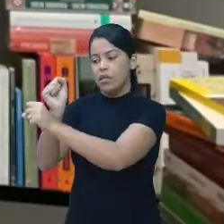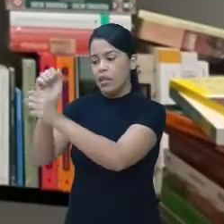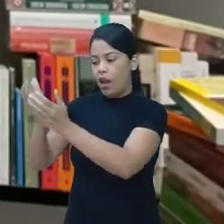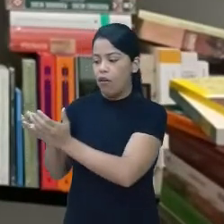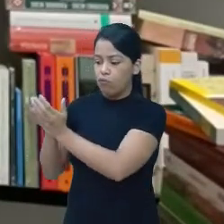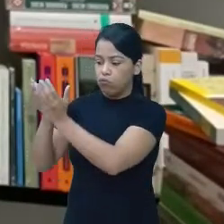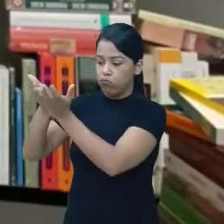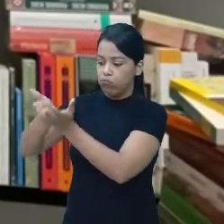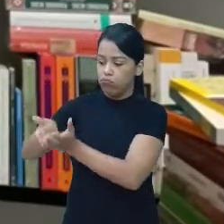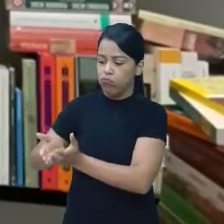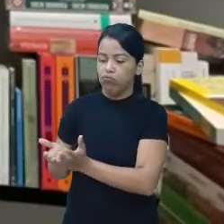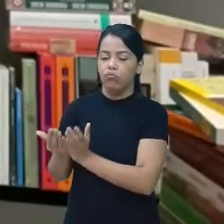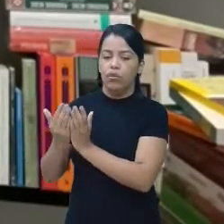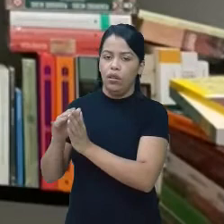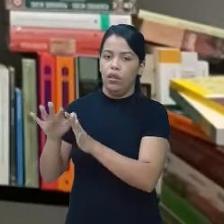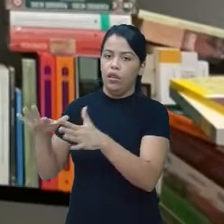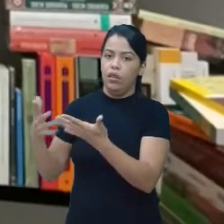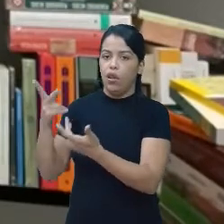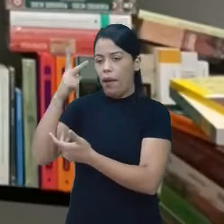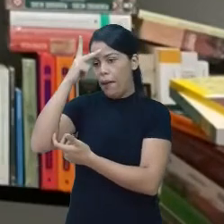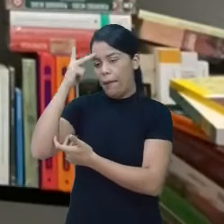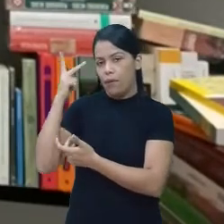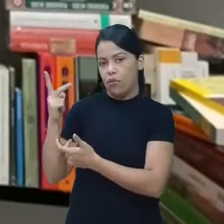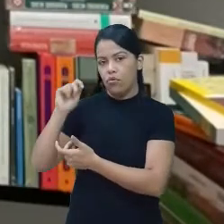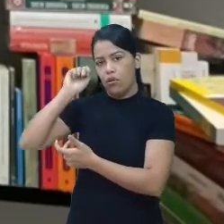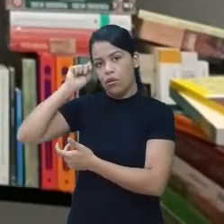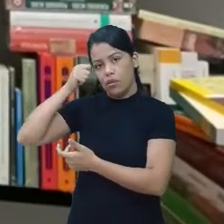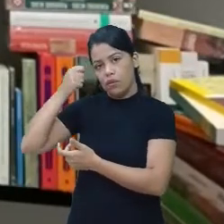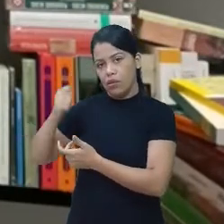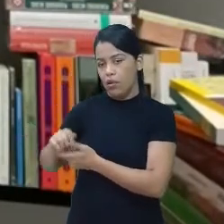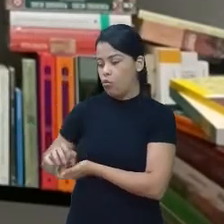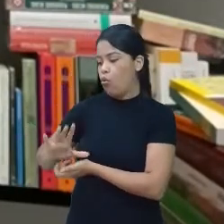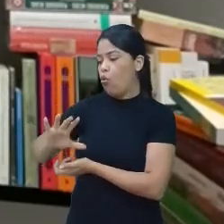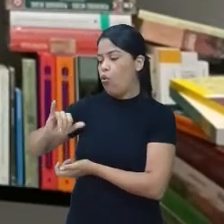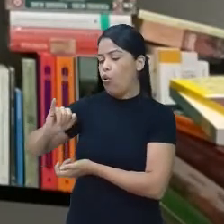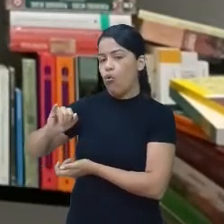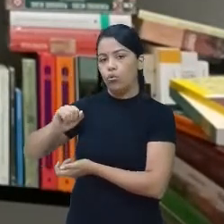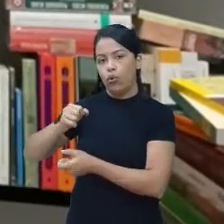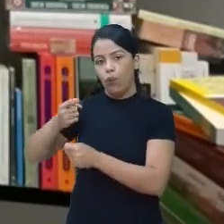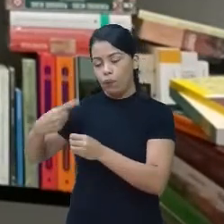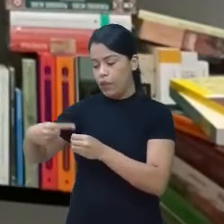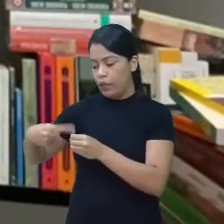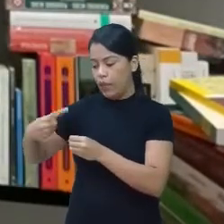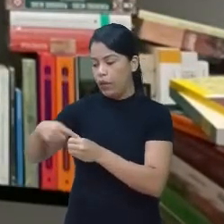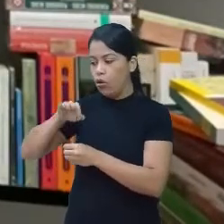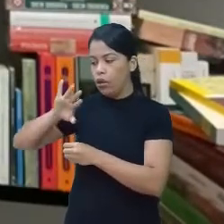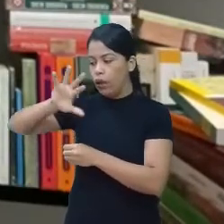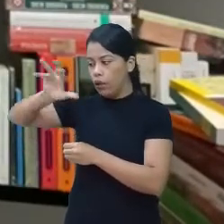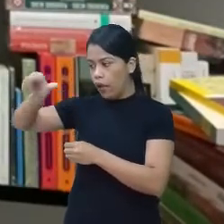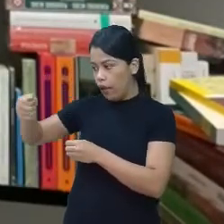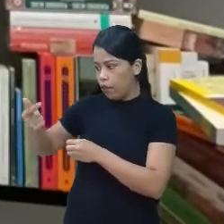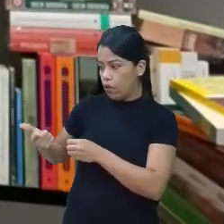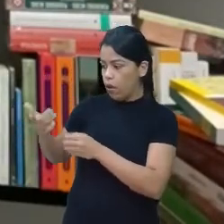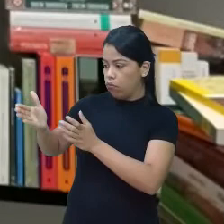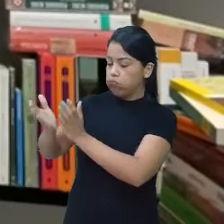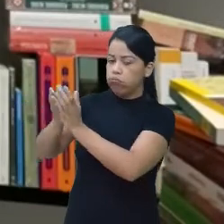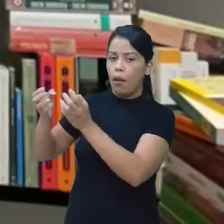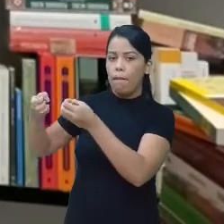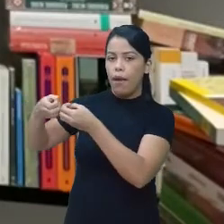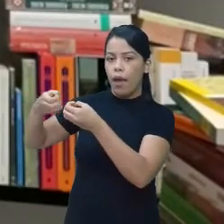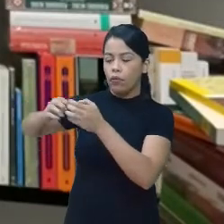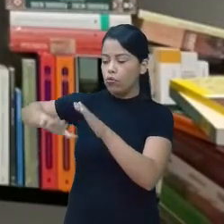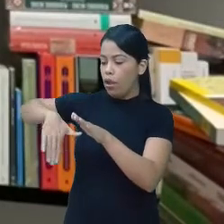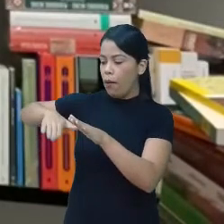interior da África para os portos de, que estavam mais próximos à praia e ali